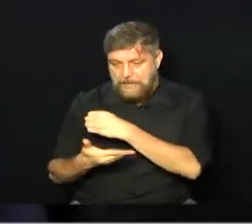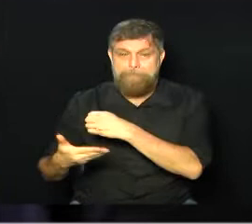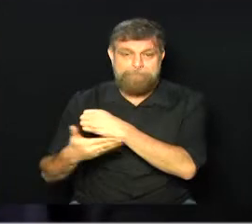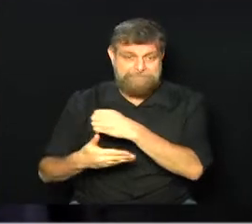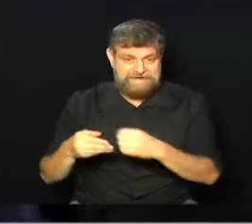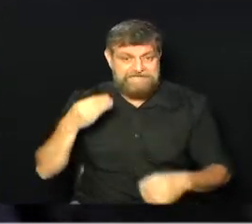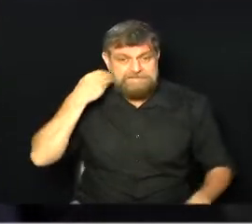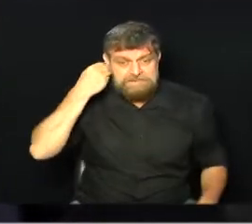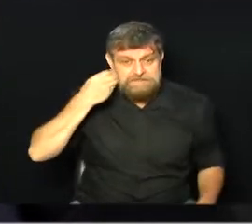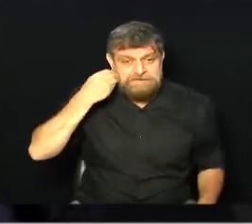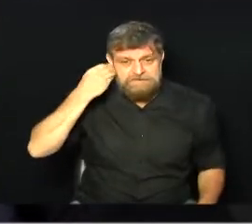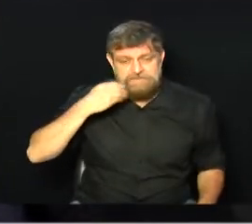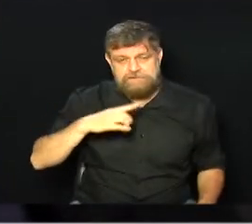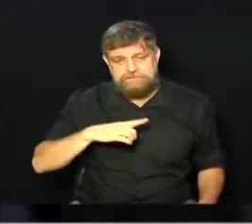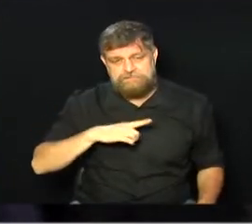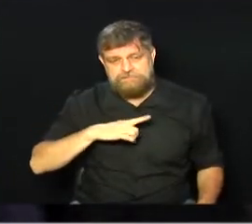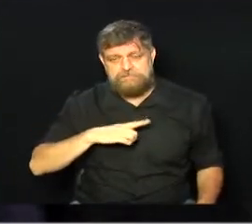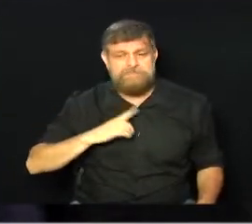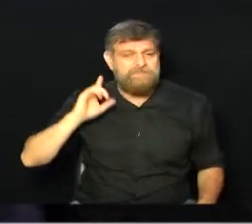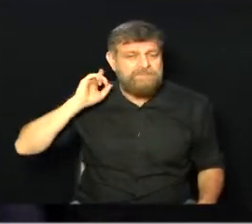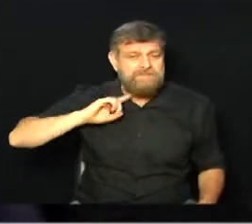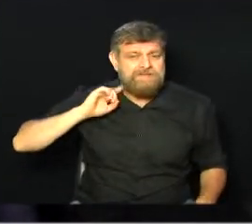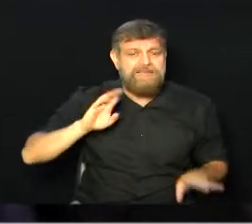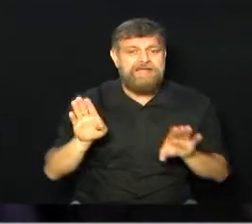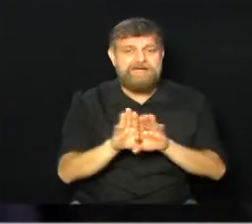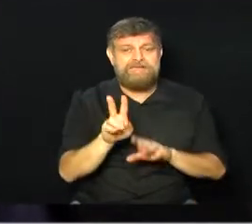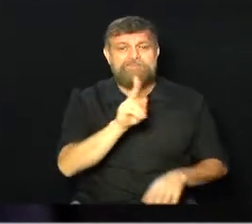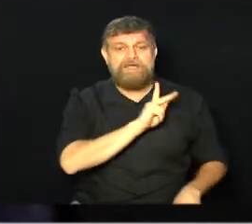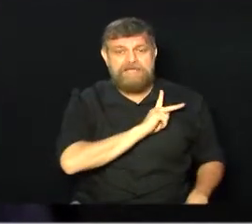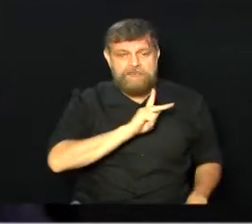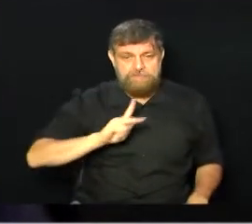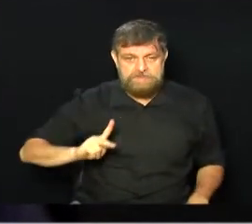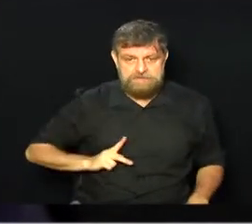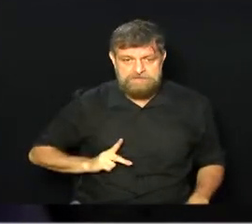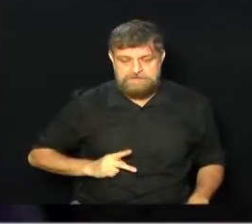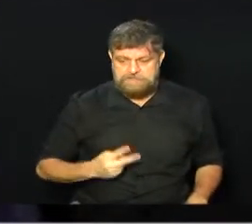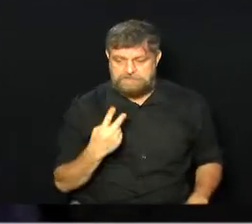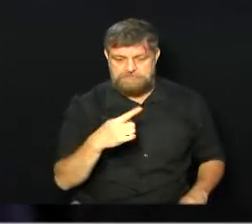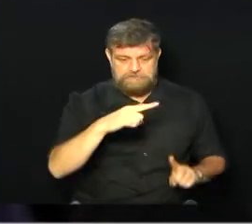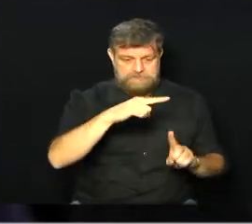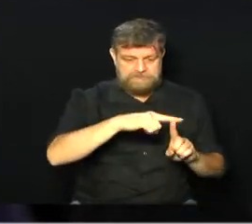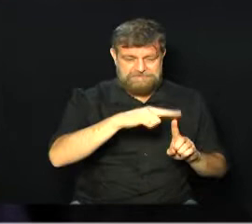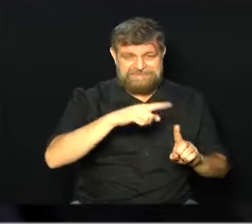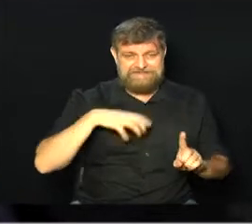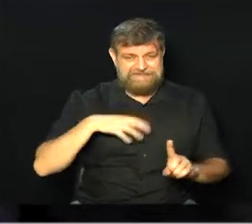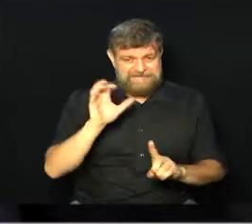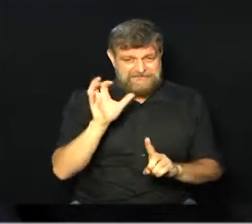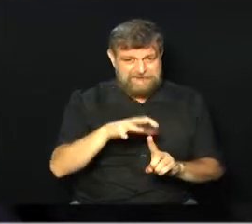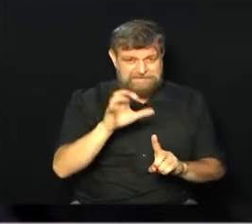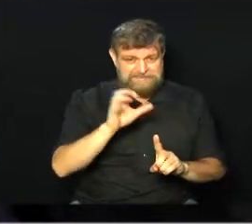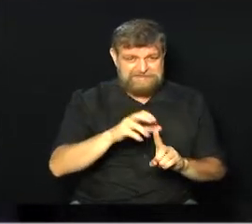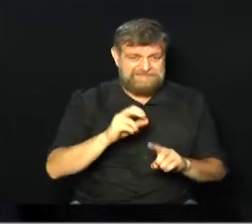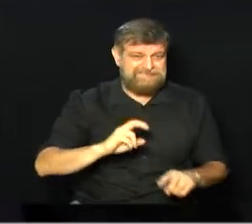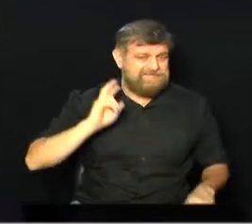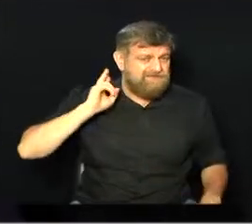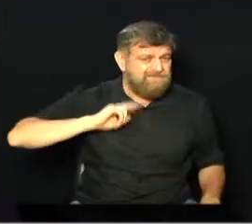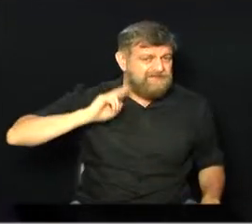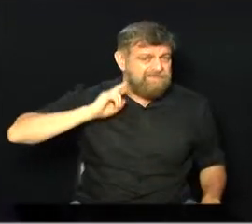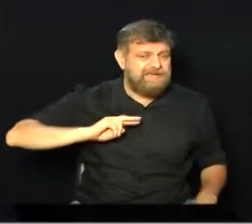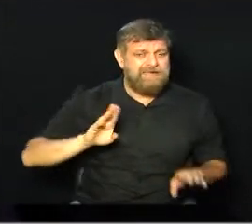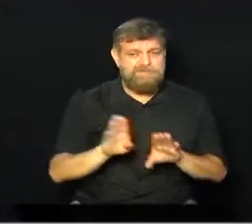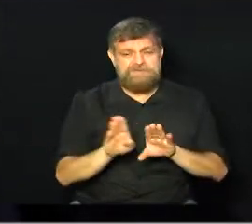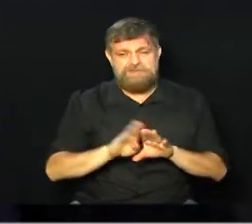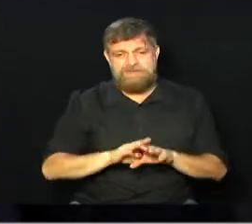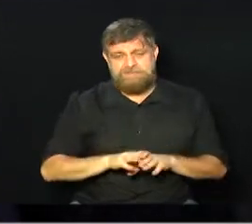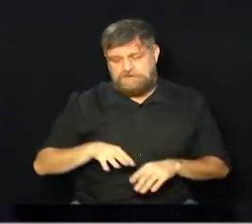falou, jogar em Atlético Mineiro, própria Ponte Preta, são clubes que existem muita pressão, Flamengo, Palmeiras, Corinthians,